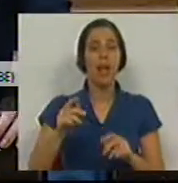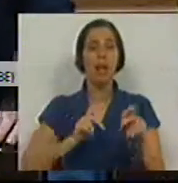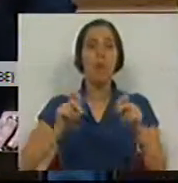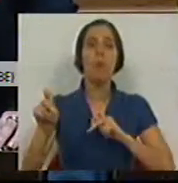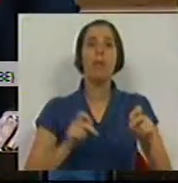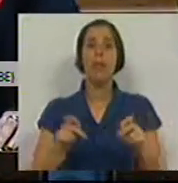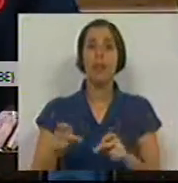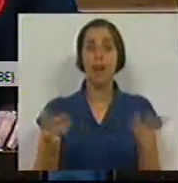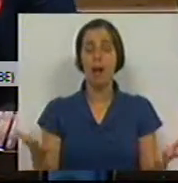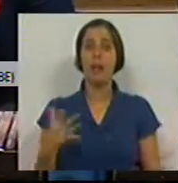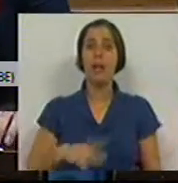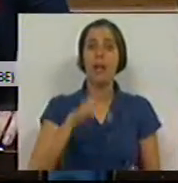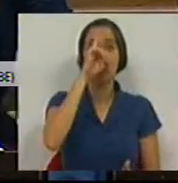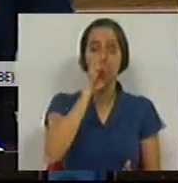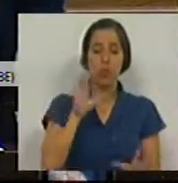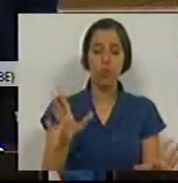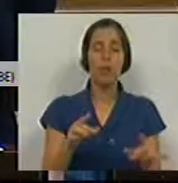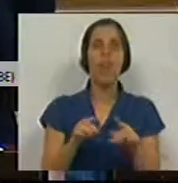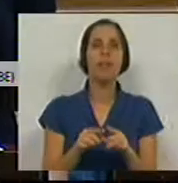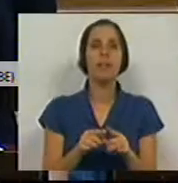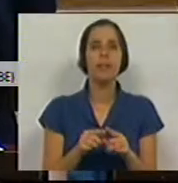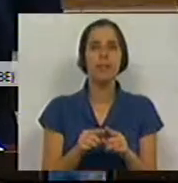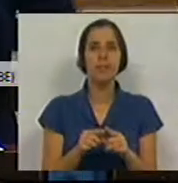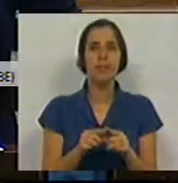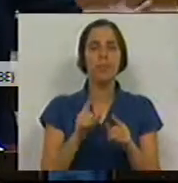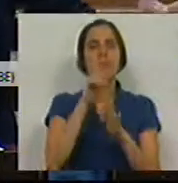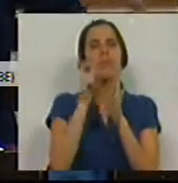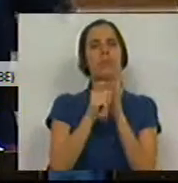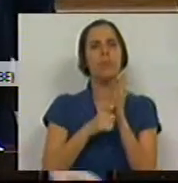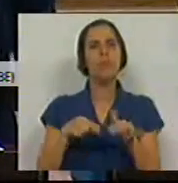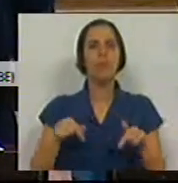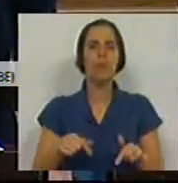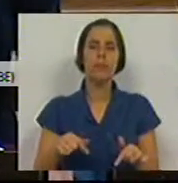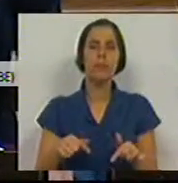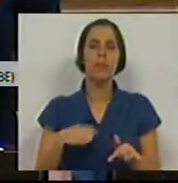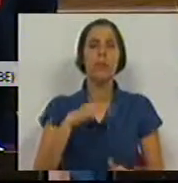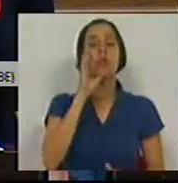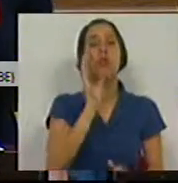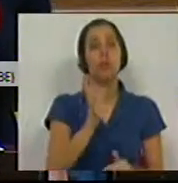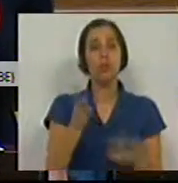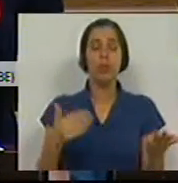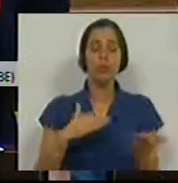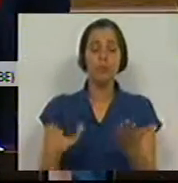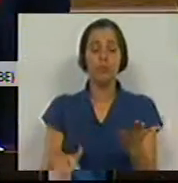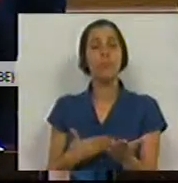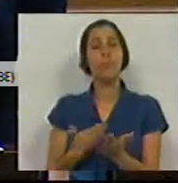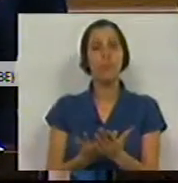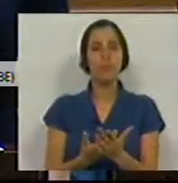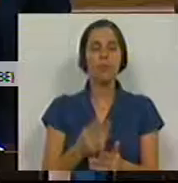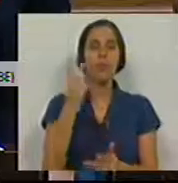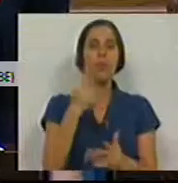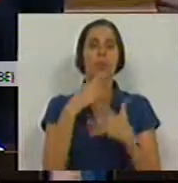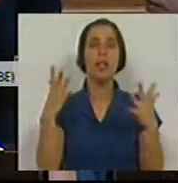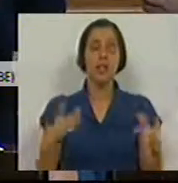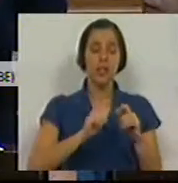mobilidade. E eu quero recordar-vos que, para além dos aspectos que já aqui apresentámos, de 2